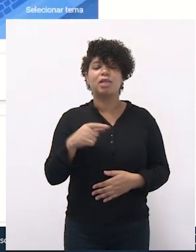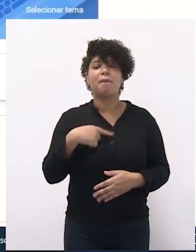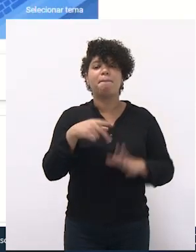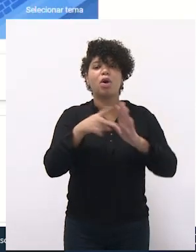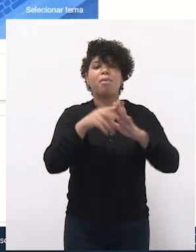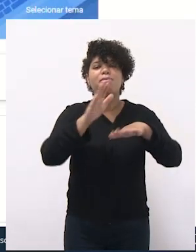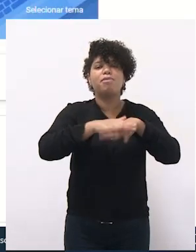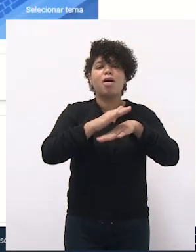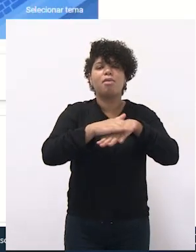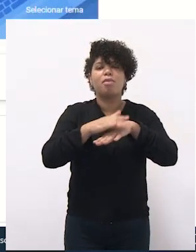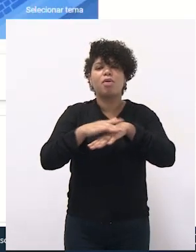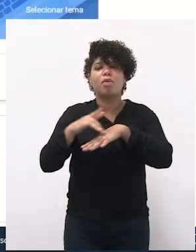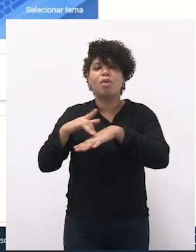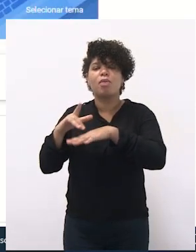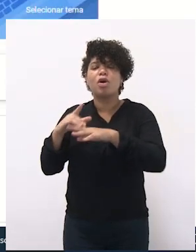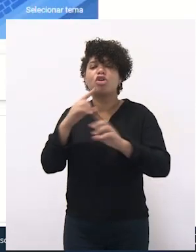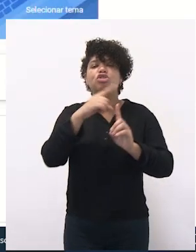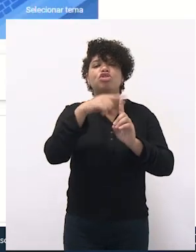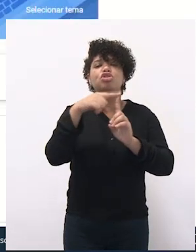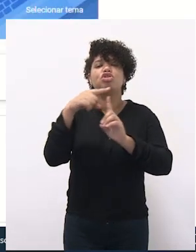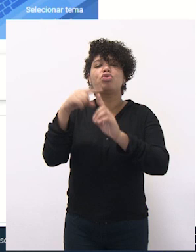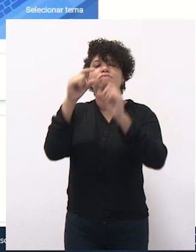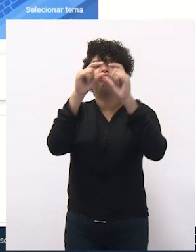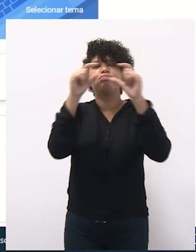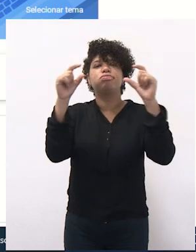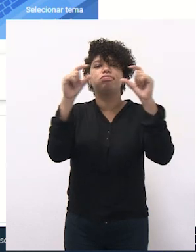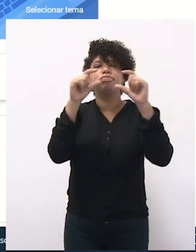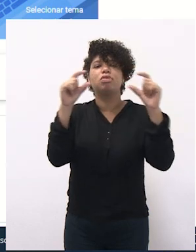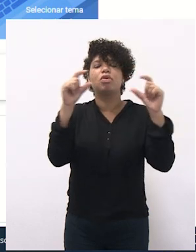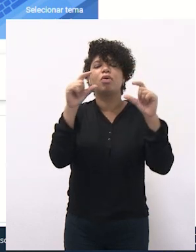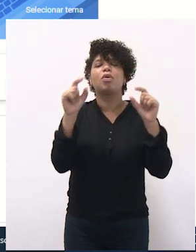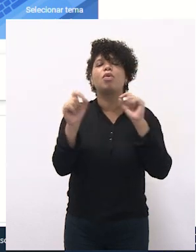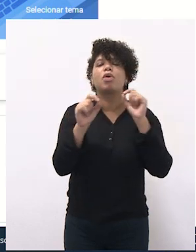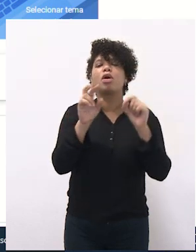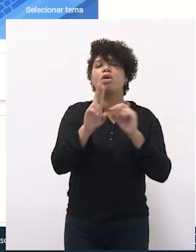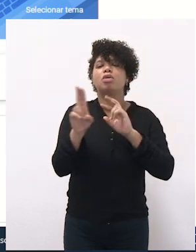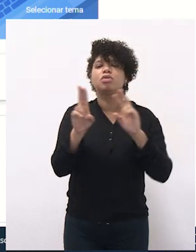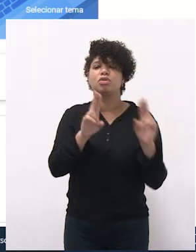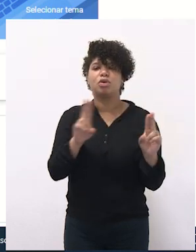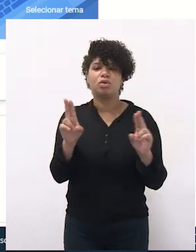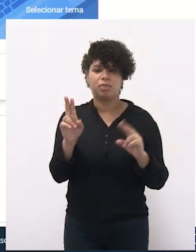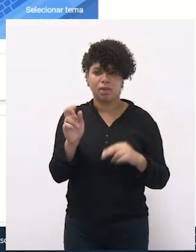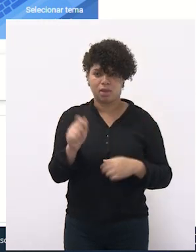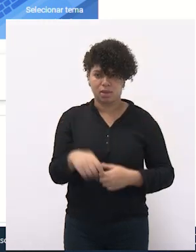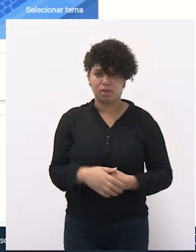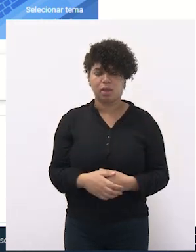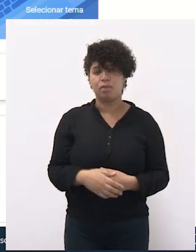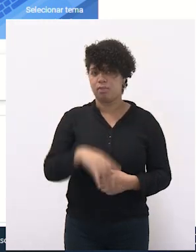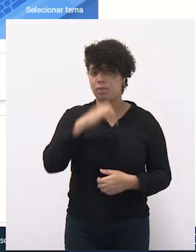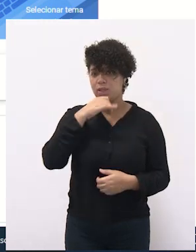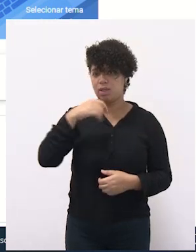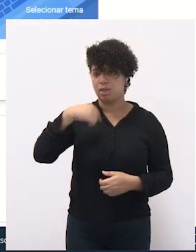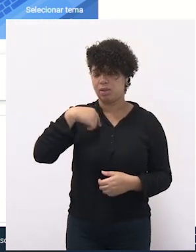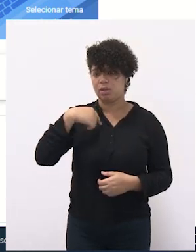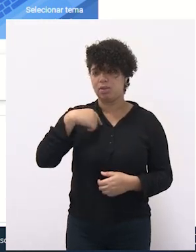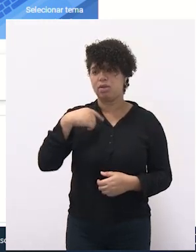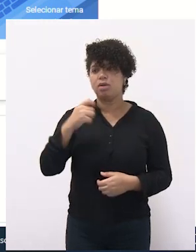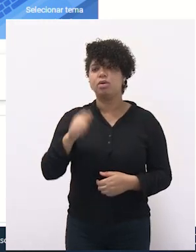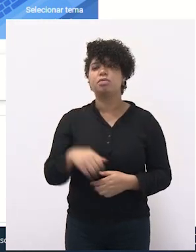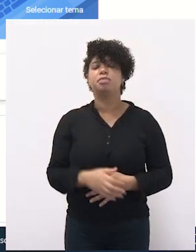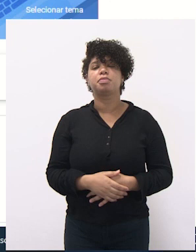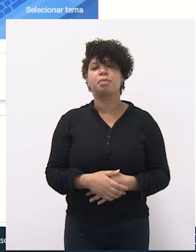taxonomia do nosso título, né? Do que a gente põe de nome para a turma, né? Então, eu, por exemplo, eu